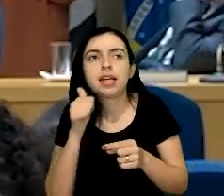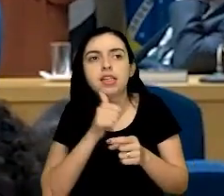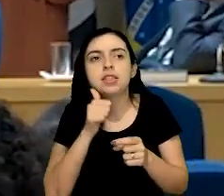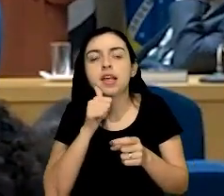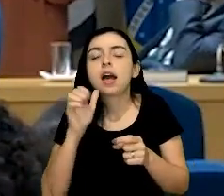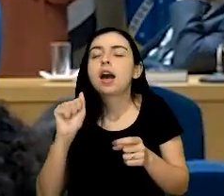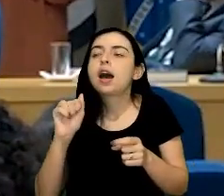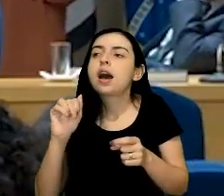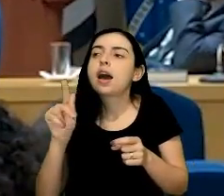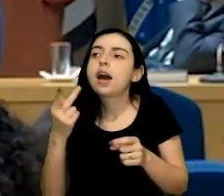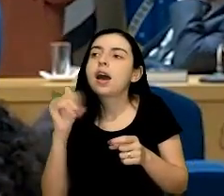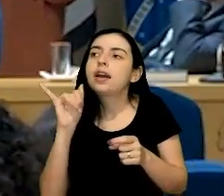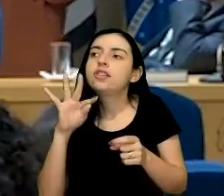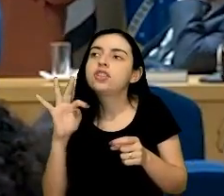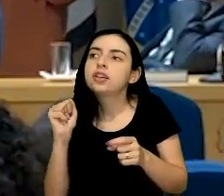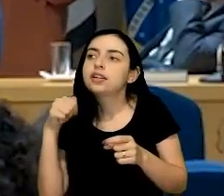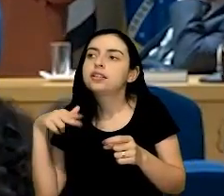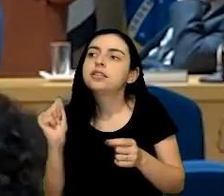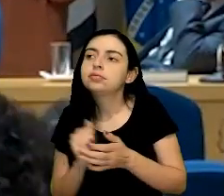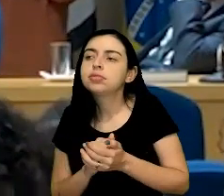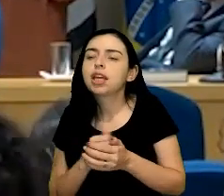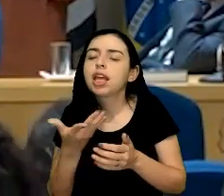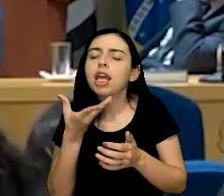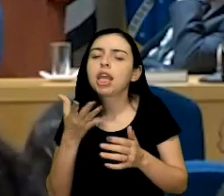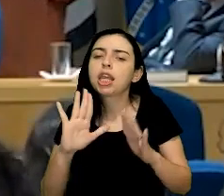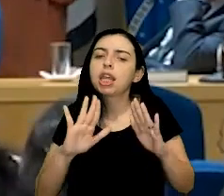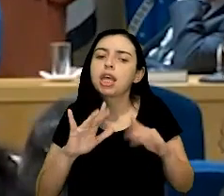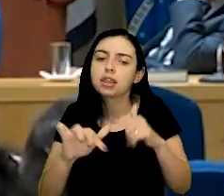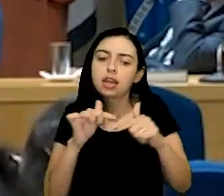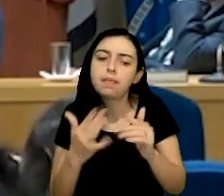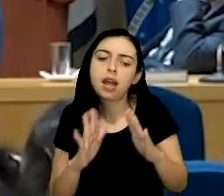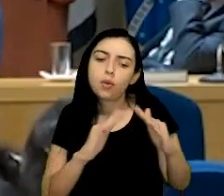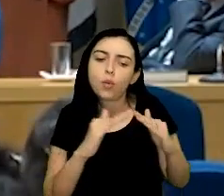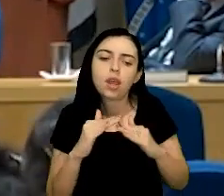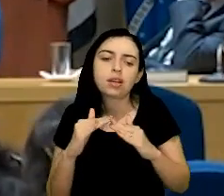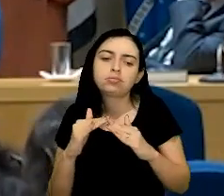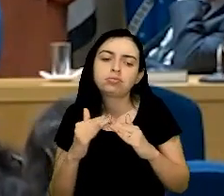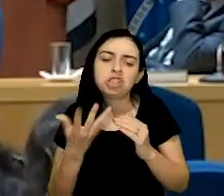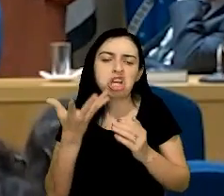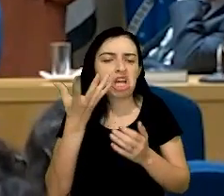encontrar emprego doméstico para elas. E elas não aceitaram.